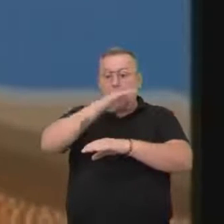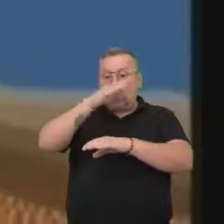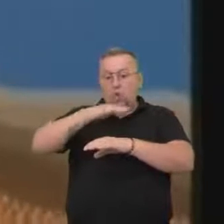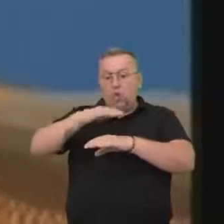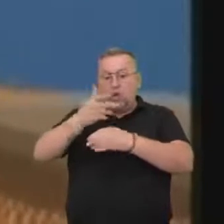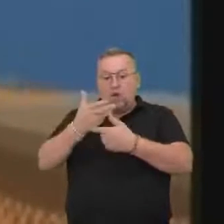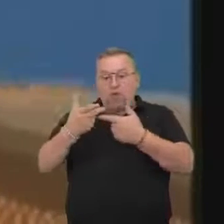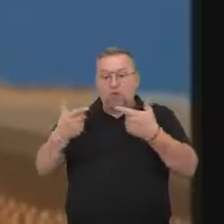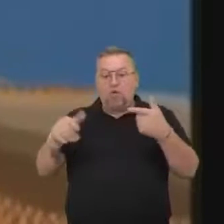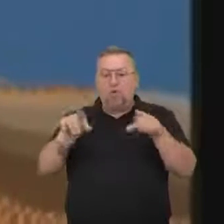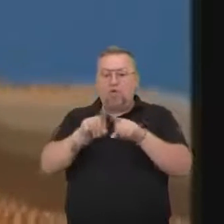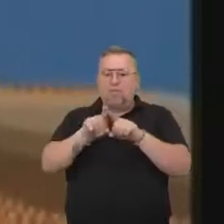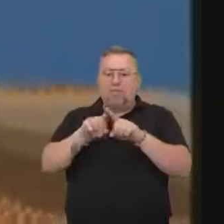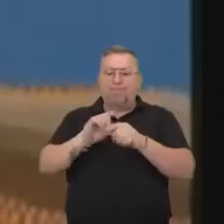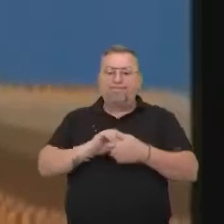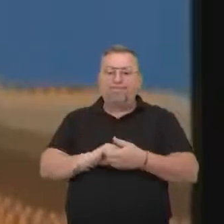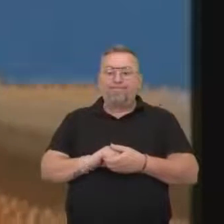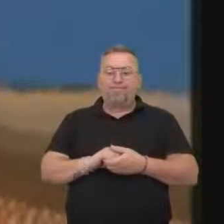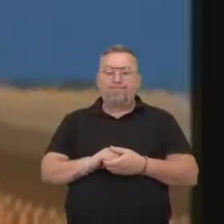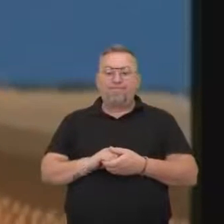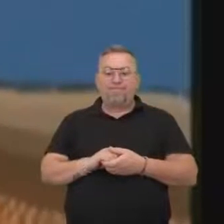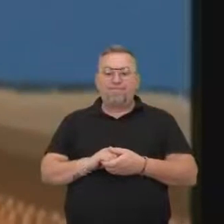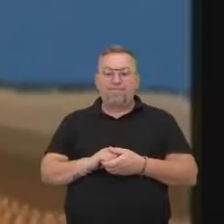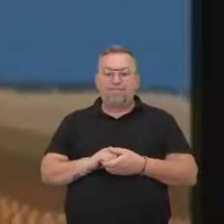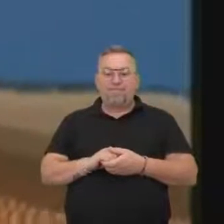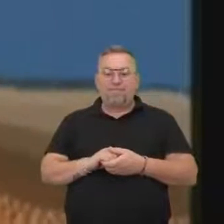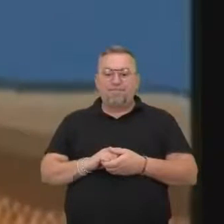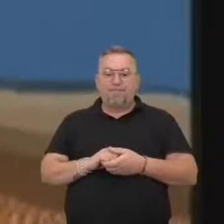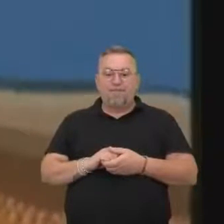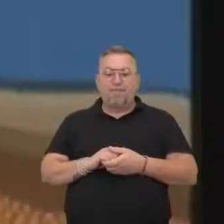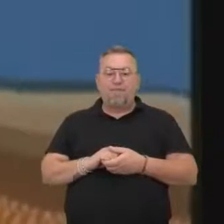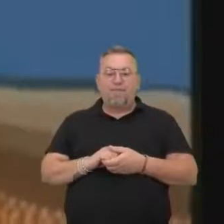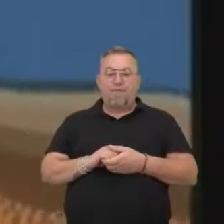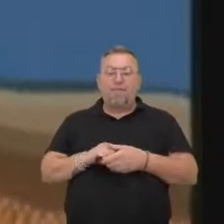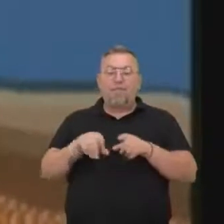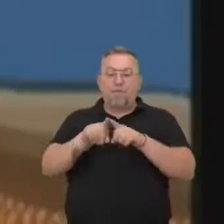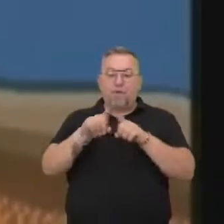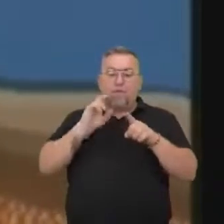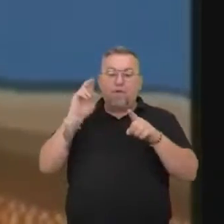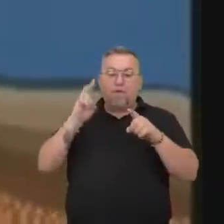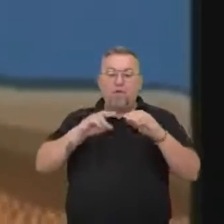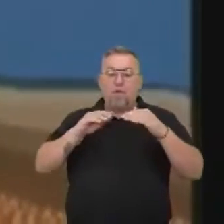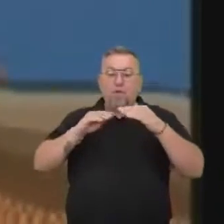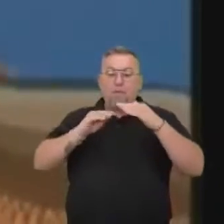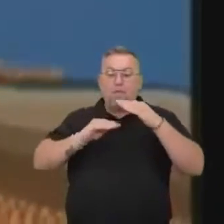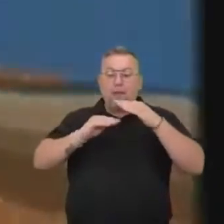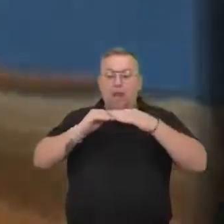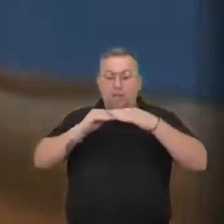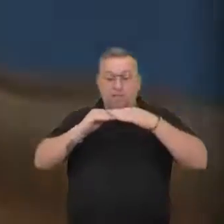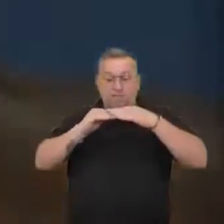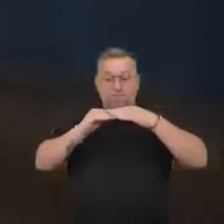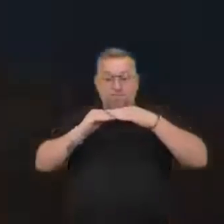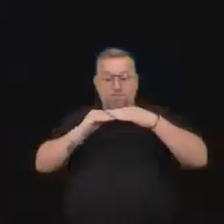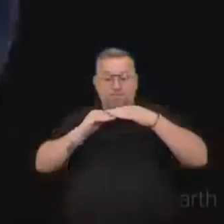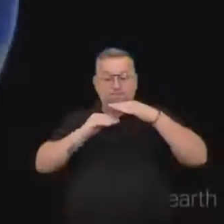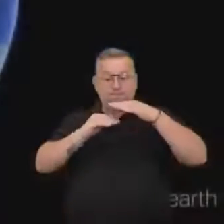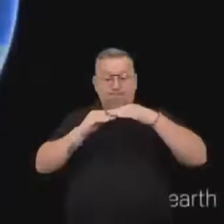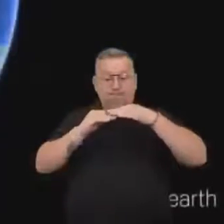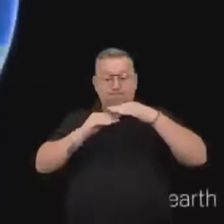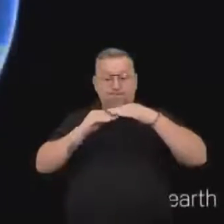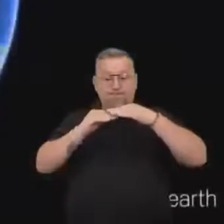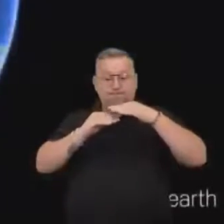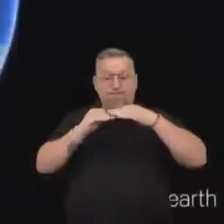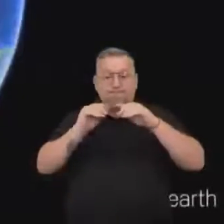né? Isso, né? Porque quando falar do processo de zona de subducção, é uma placa sobre a outra, né? Então, muitas vezes,